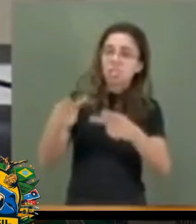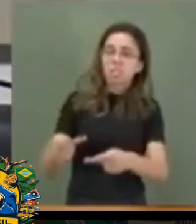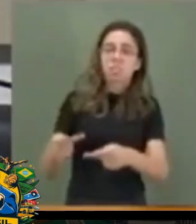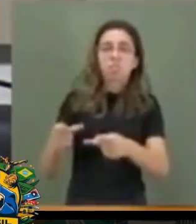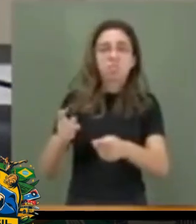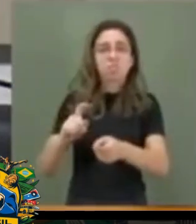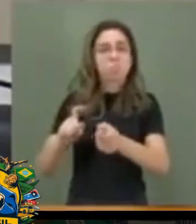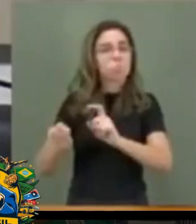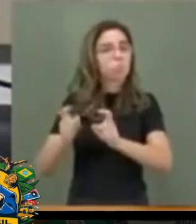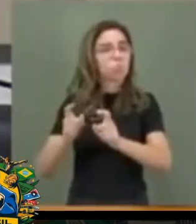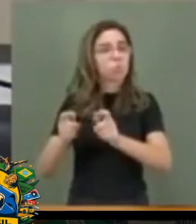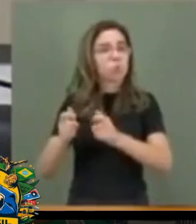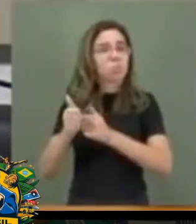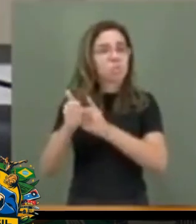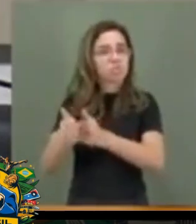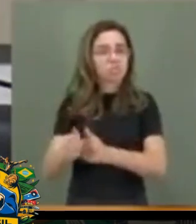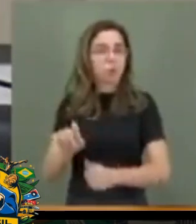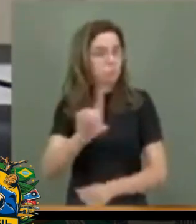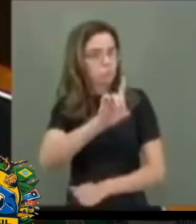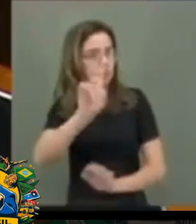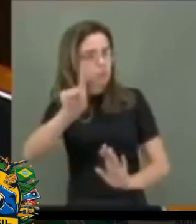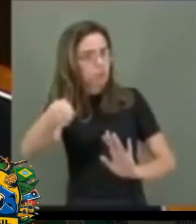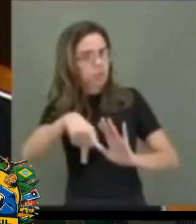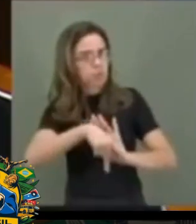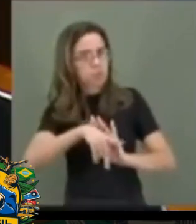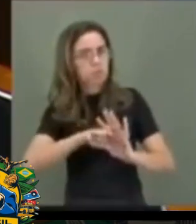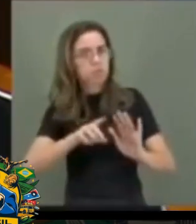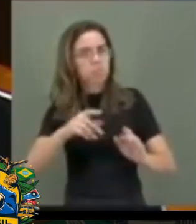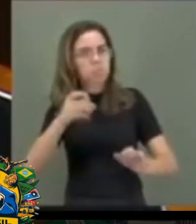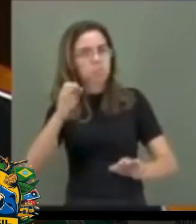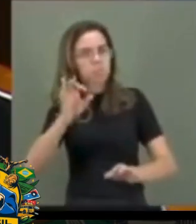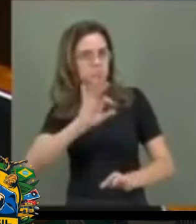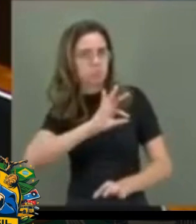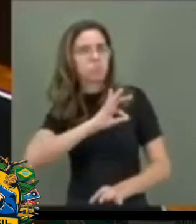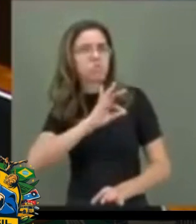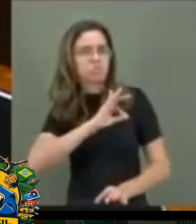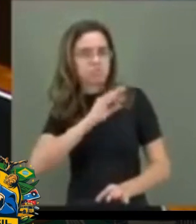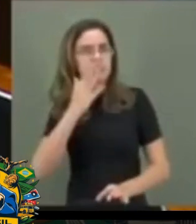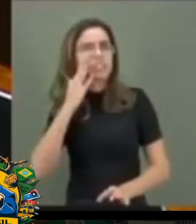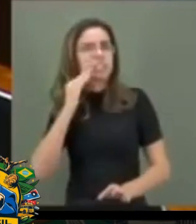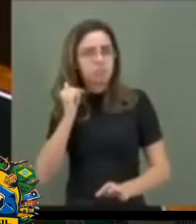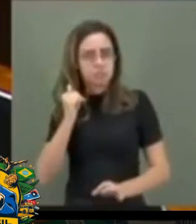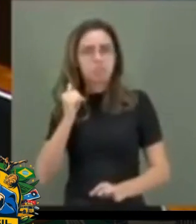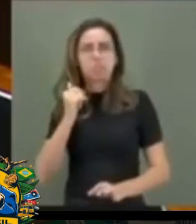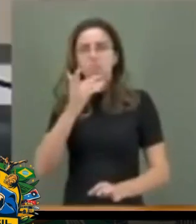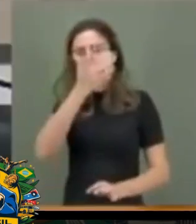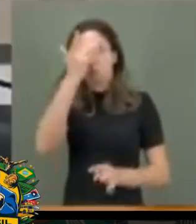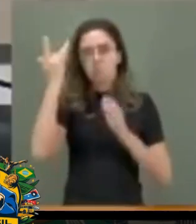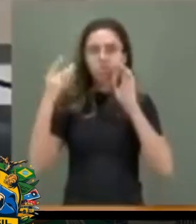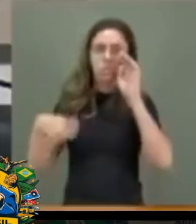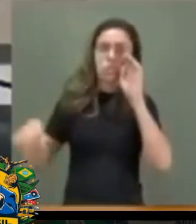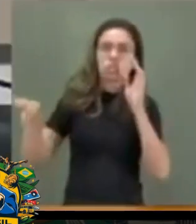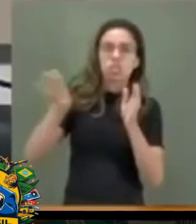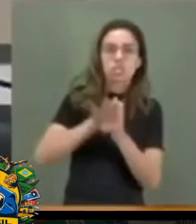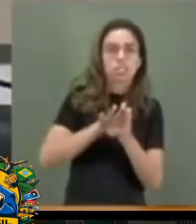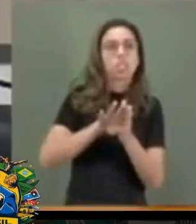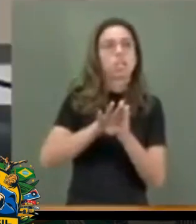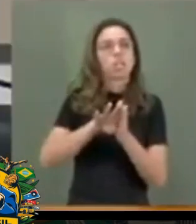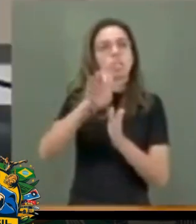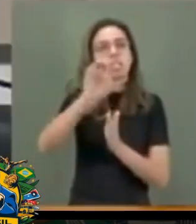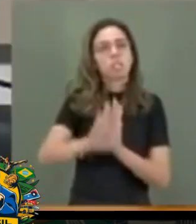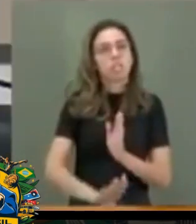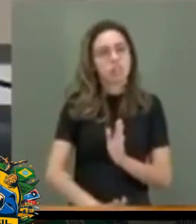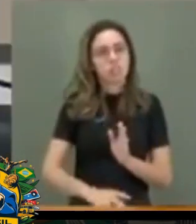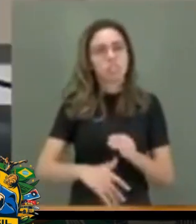de acompanhamento. Naquela data em especial, a Polícia Federal sabia que esse indivíduo estava vindo ao Brasil? Sabia, a Polícia Federal só